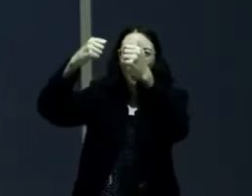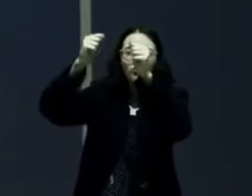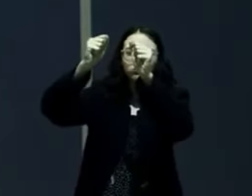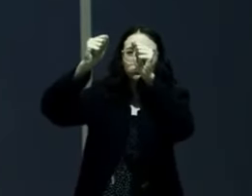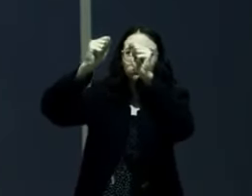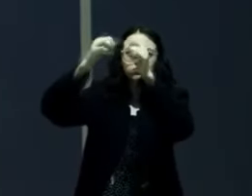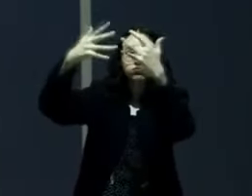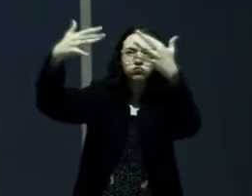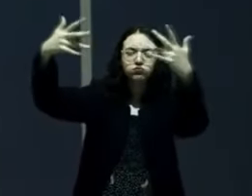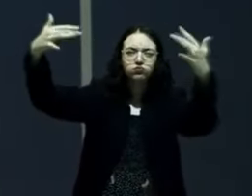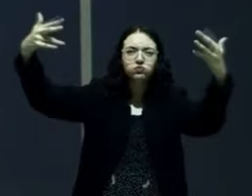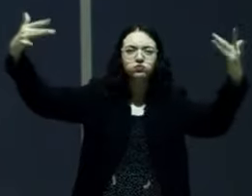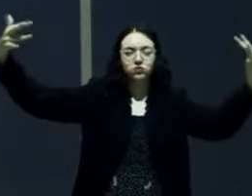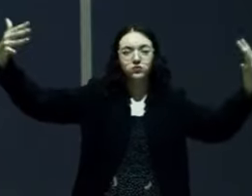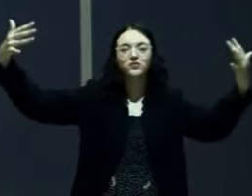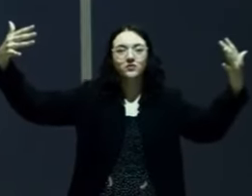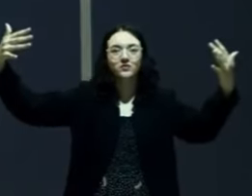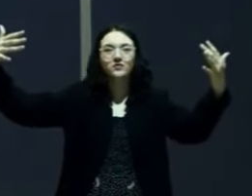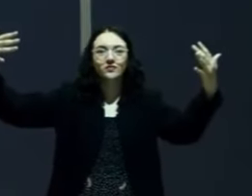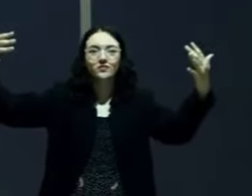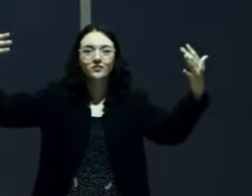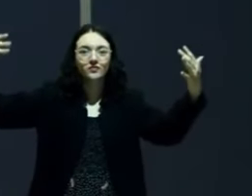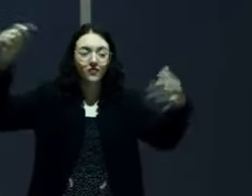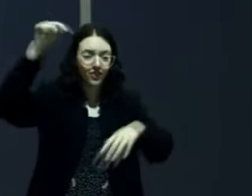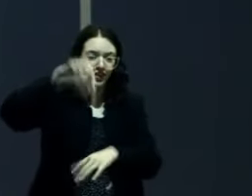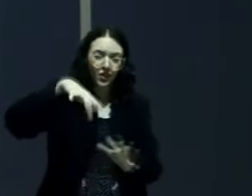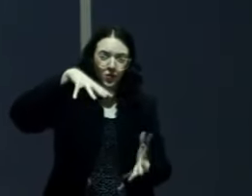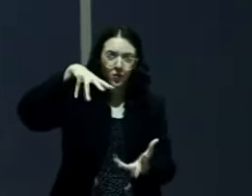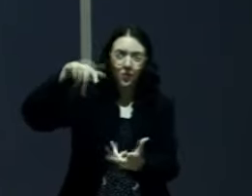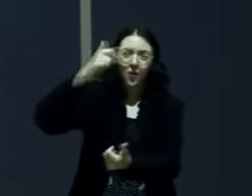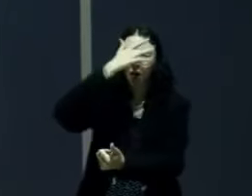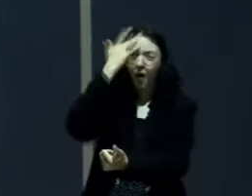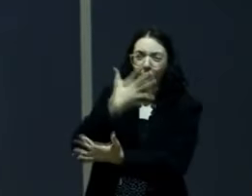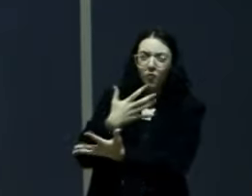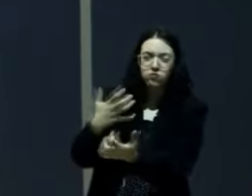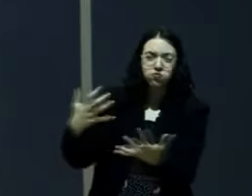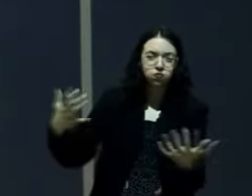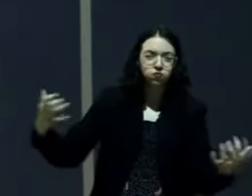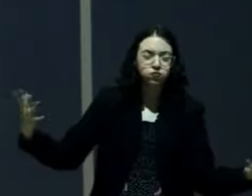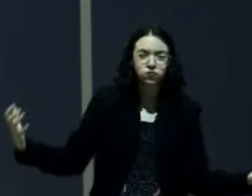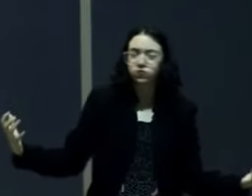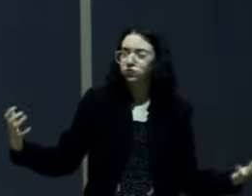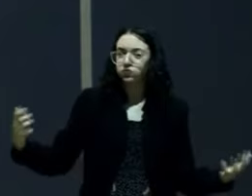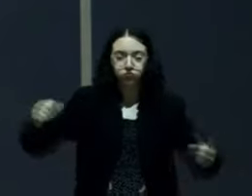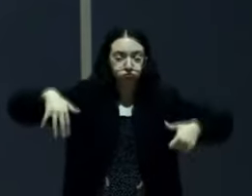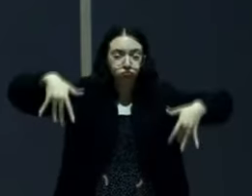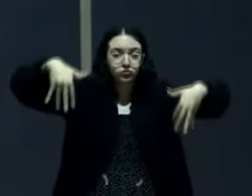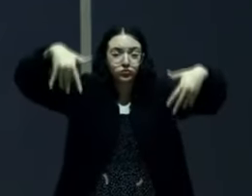E sabe o que alegra o meu coração? Tão grande que não vai caber aqui. Essa ceia vai acontecer no céu.